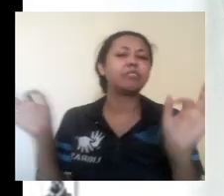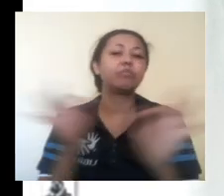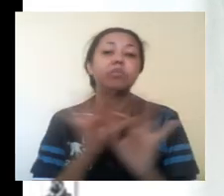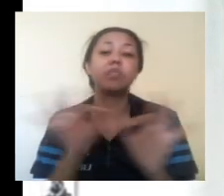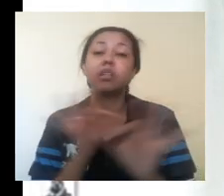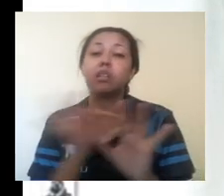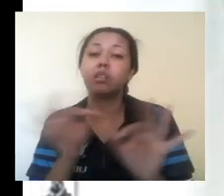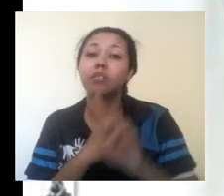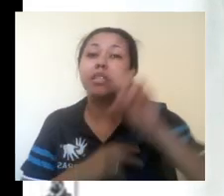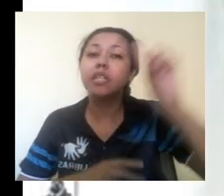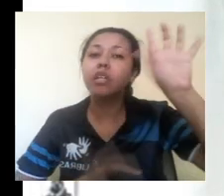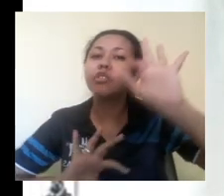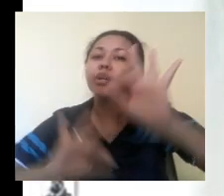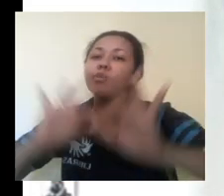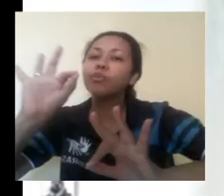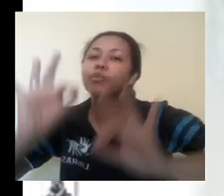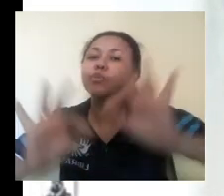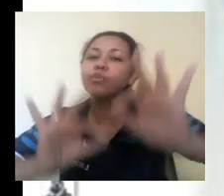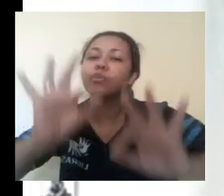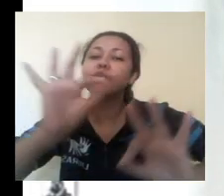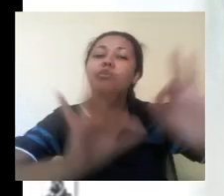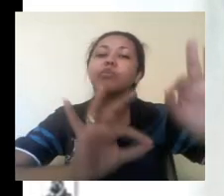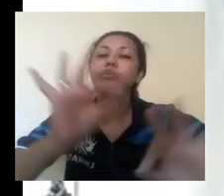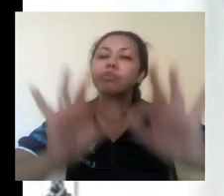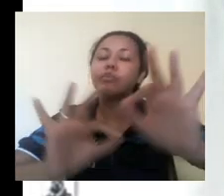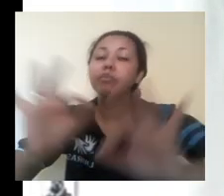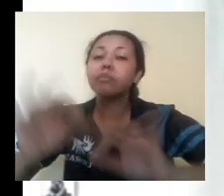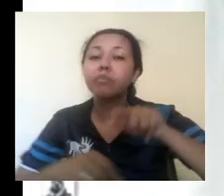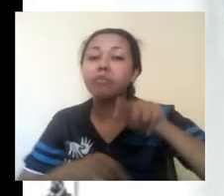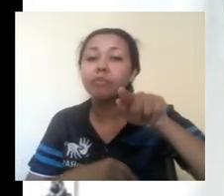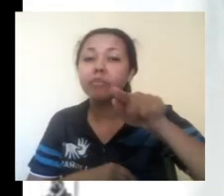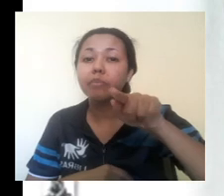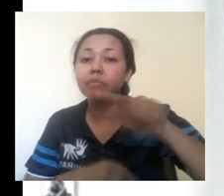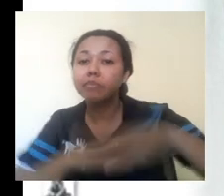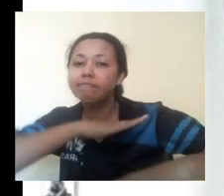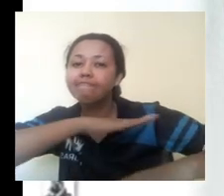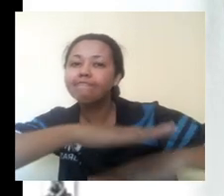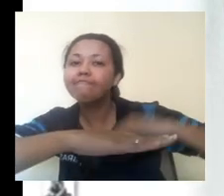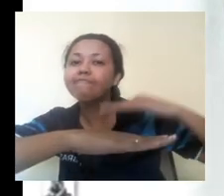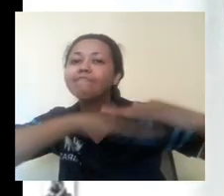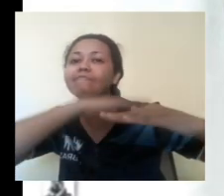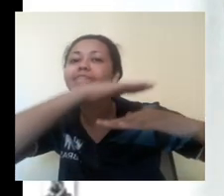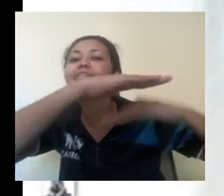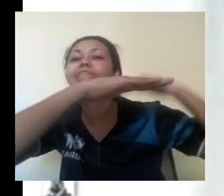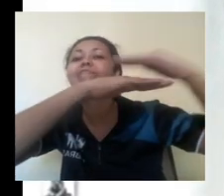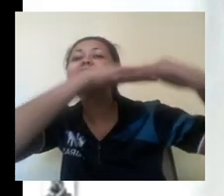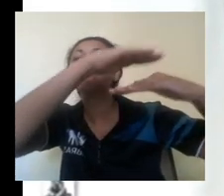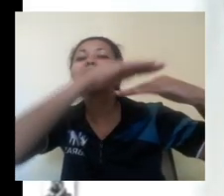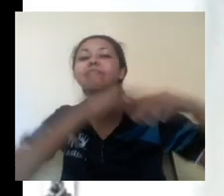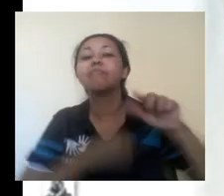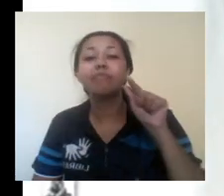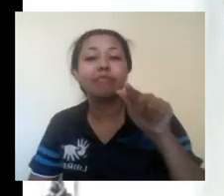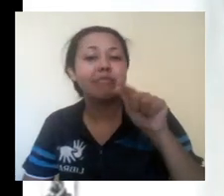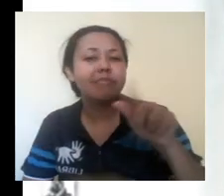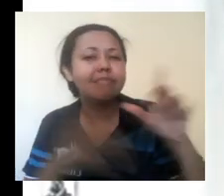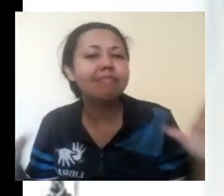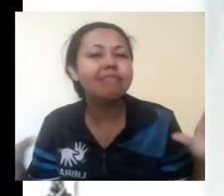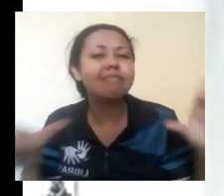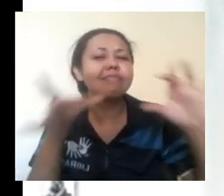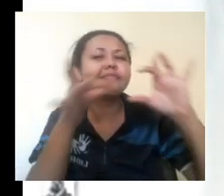aperfeiçoando naquela situação e tire proveito do que você pode crescer, do quanto você pode se aproximar de Deus nessa situação. Você que é jovem,